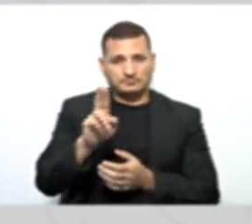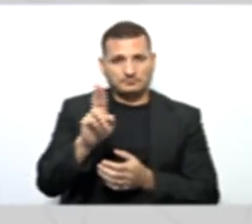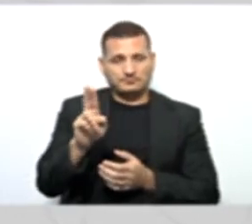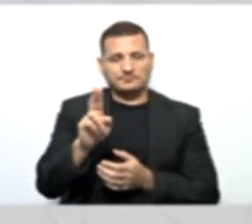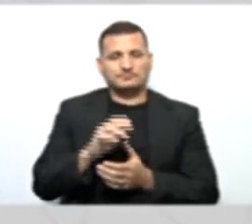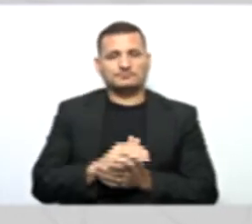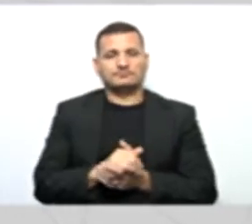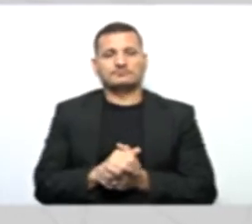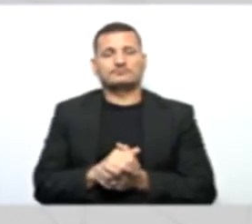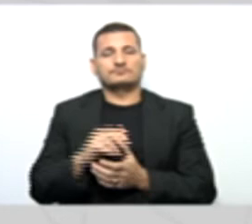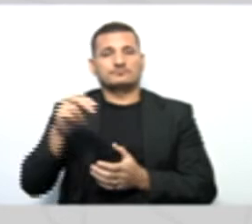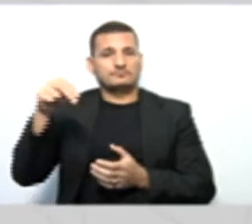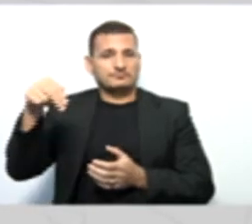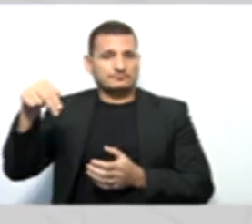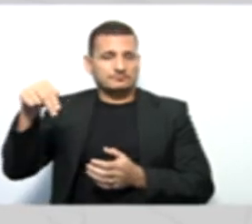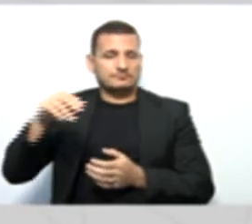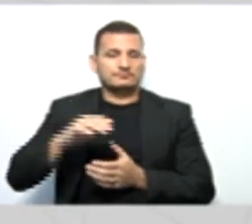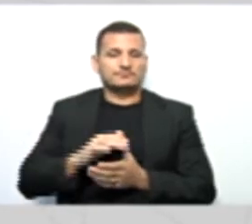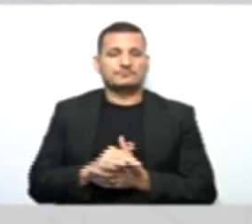Recebe o parâmetro N.